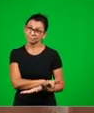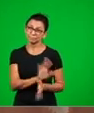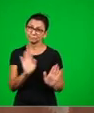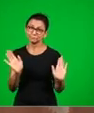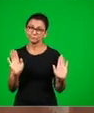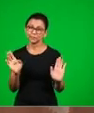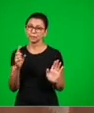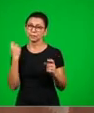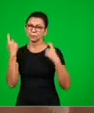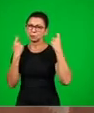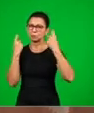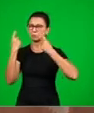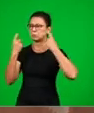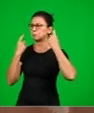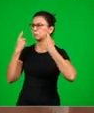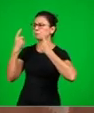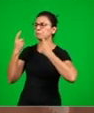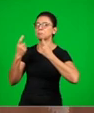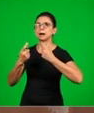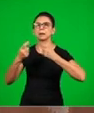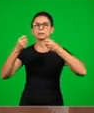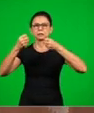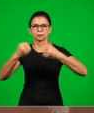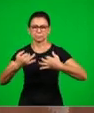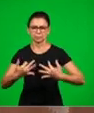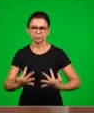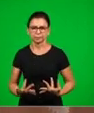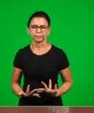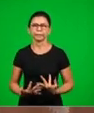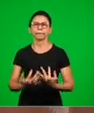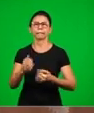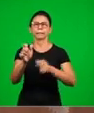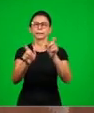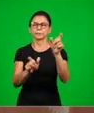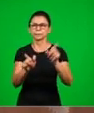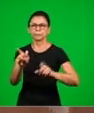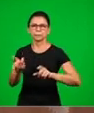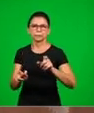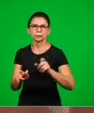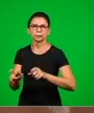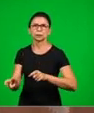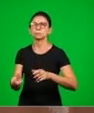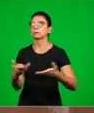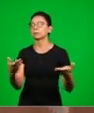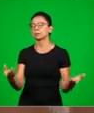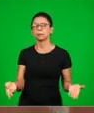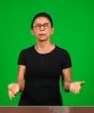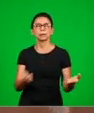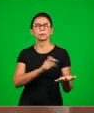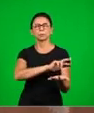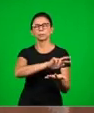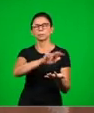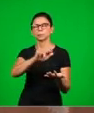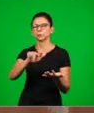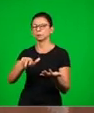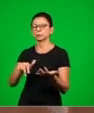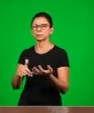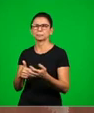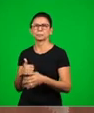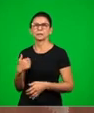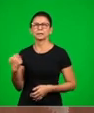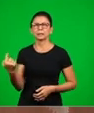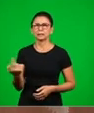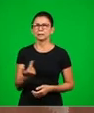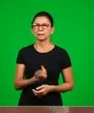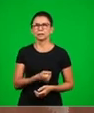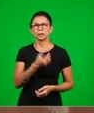preocupados em dar satisfação a respeito de pessoas, de que Filadélfia era isso, que Laodicea era aquilo, que Amós andava de